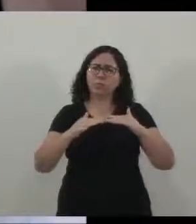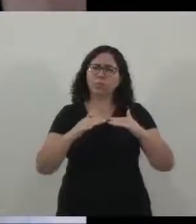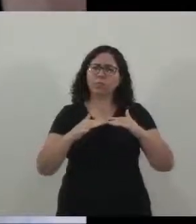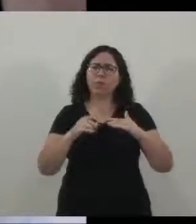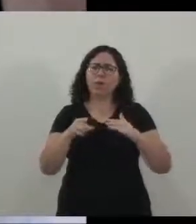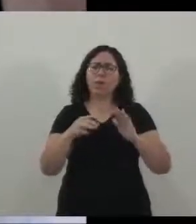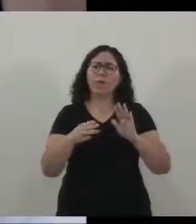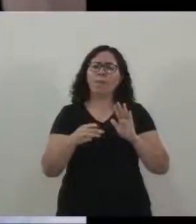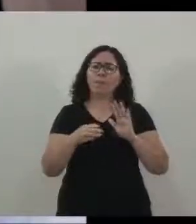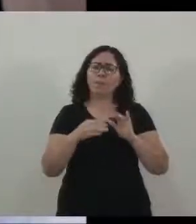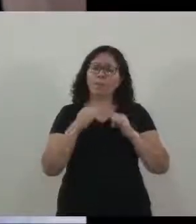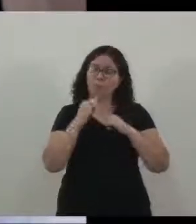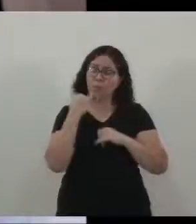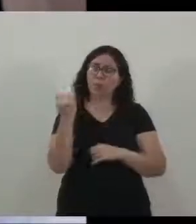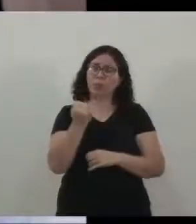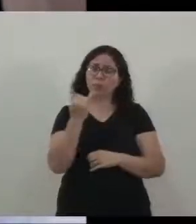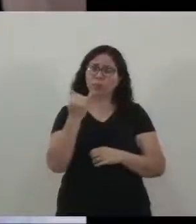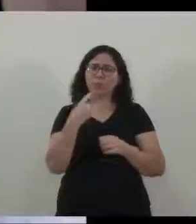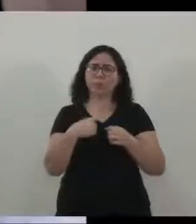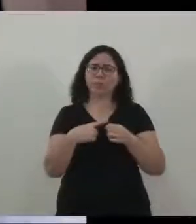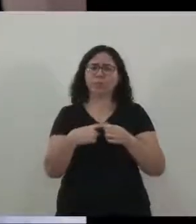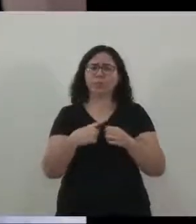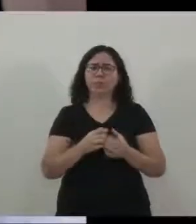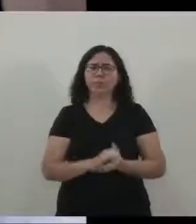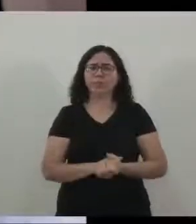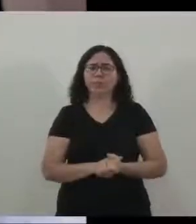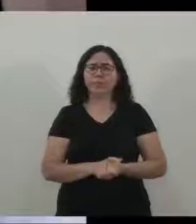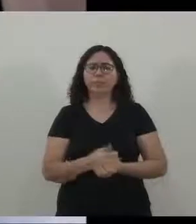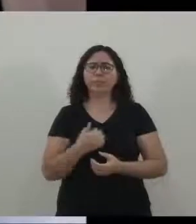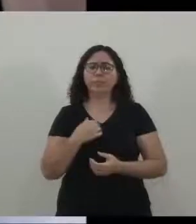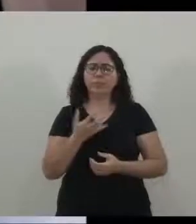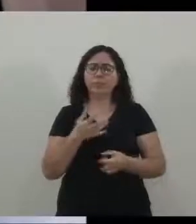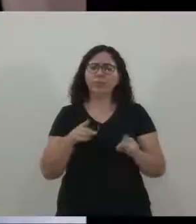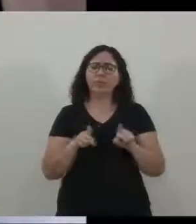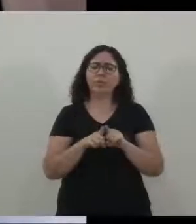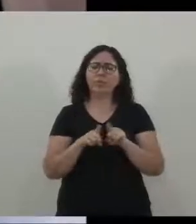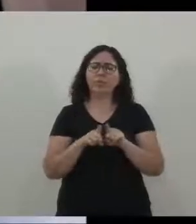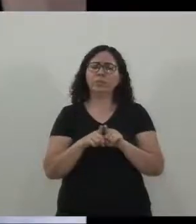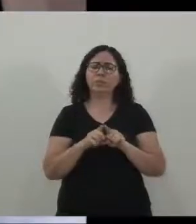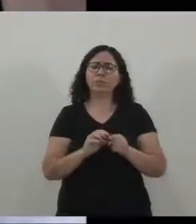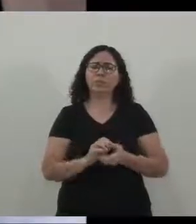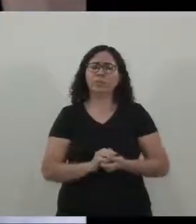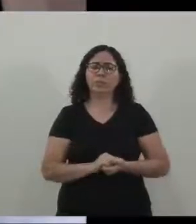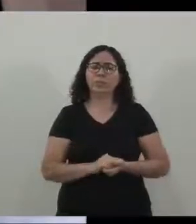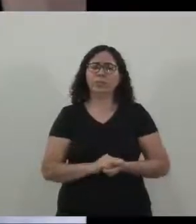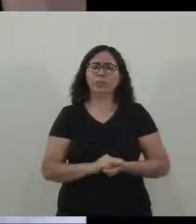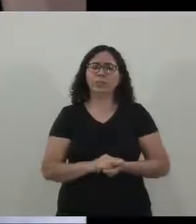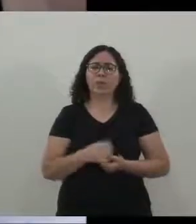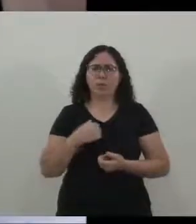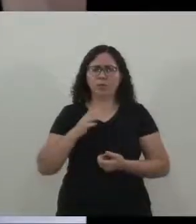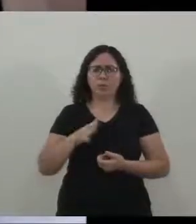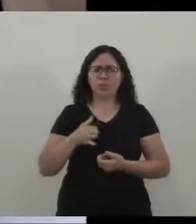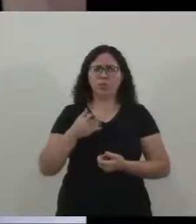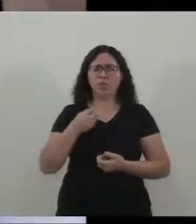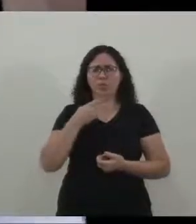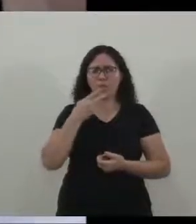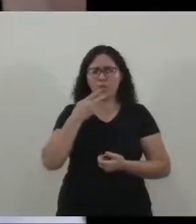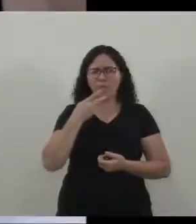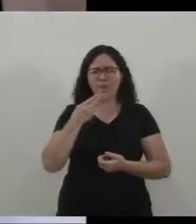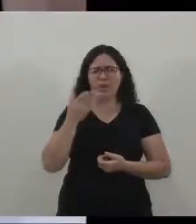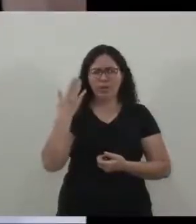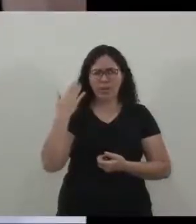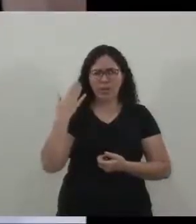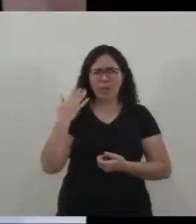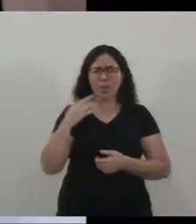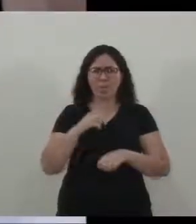que é importante para a cidade, né? Eu quero ressaltar, além do que eu já falei no encaminhamento,